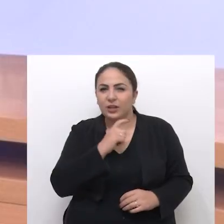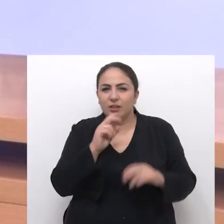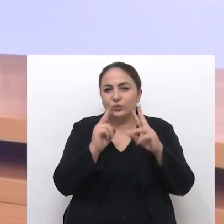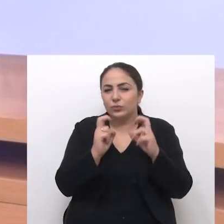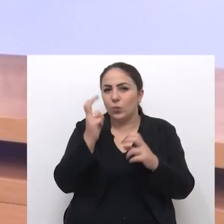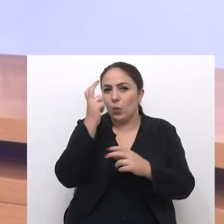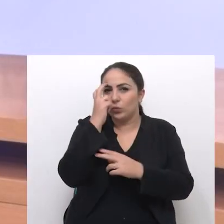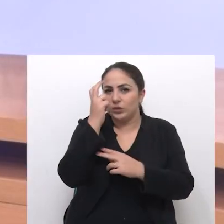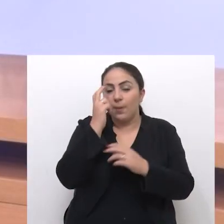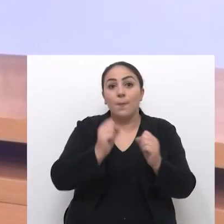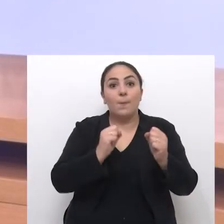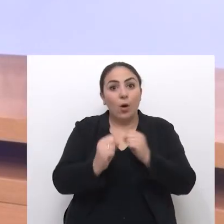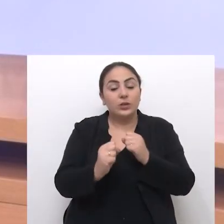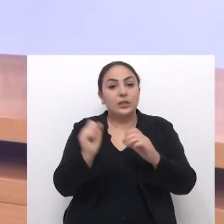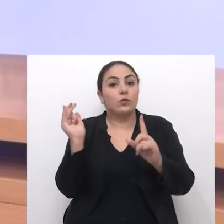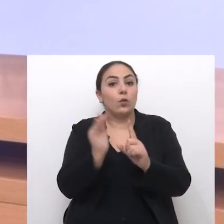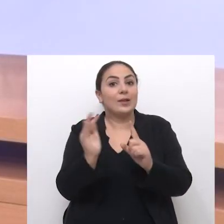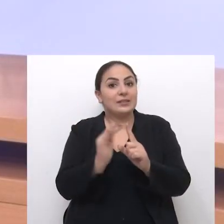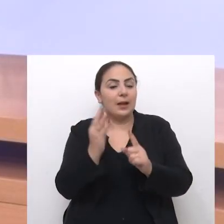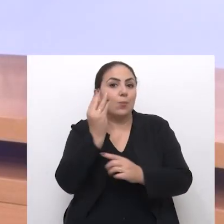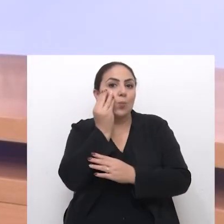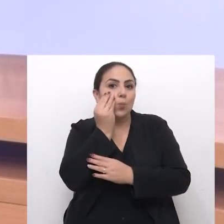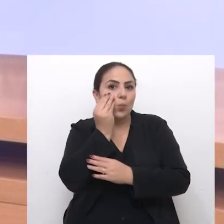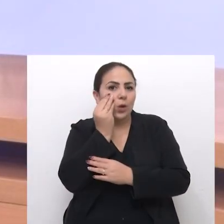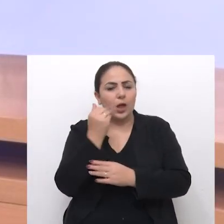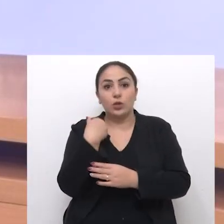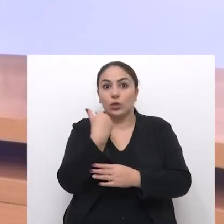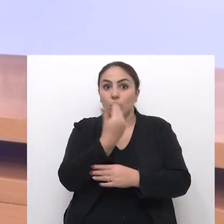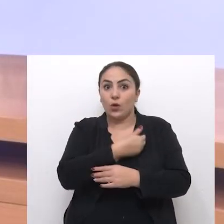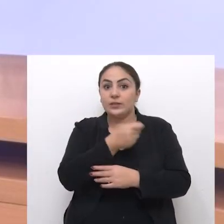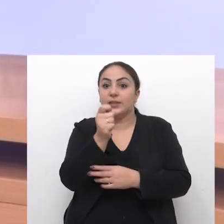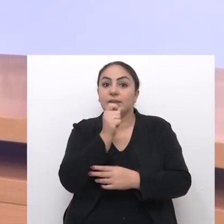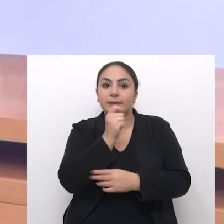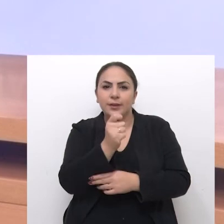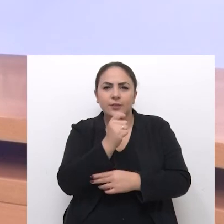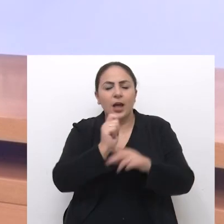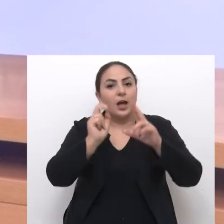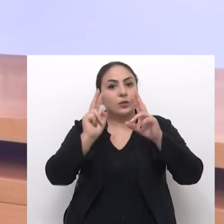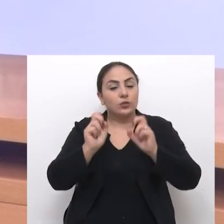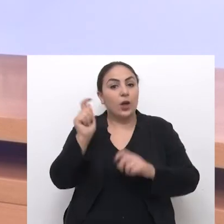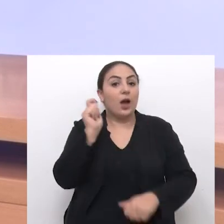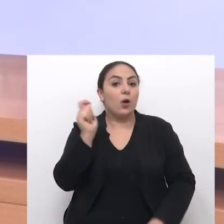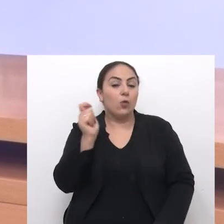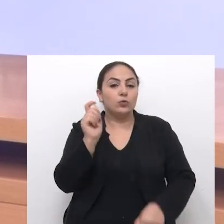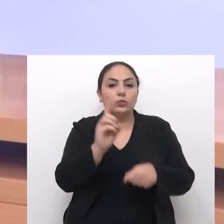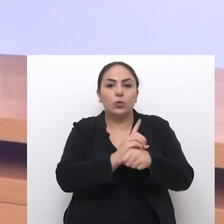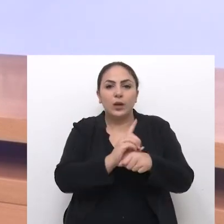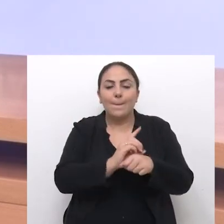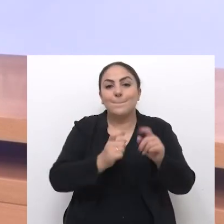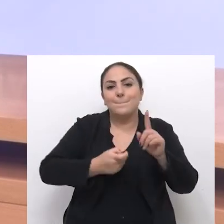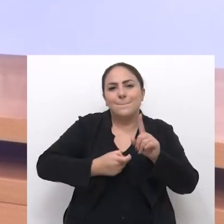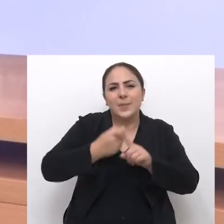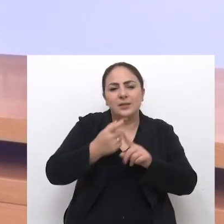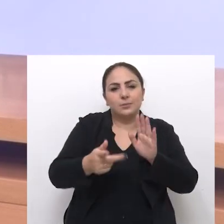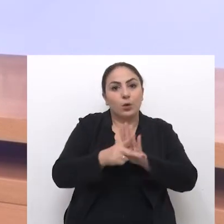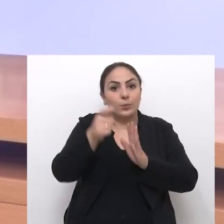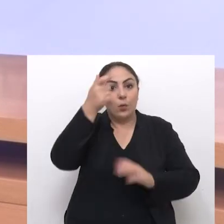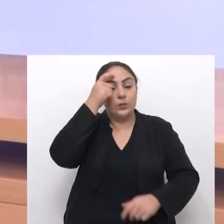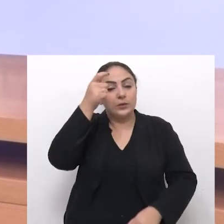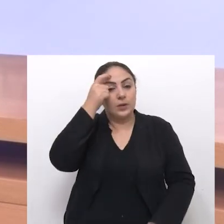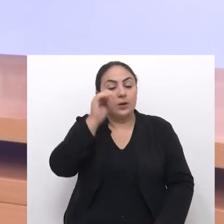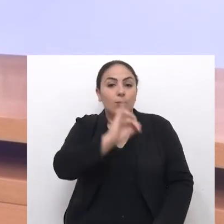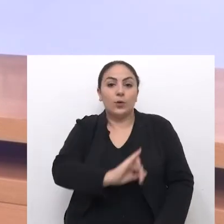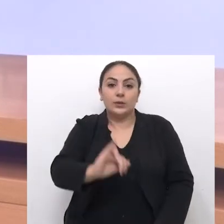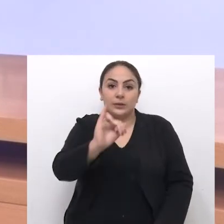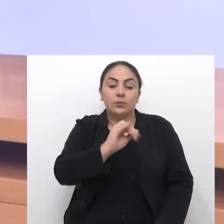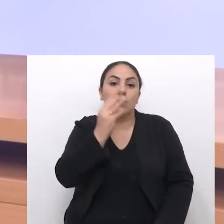Será que questões culturais podem interferir na amamentação? Em nossa série de entrevistas sobre o Agosto Dourado, mês de